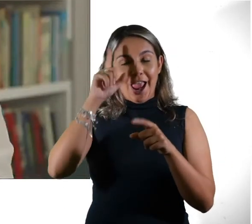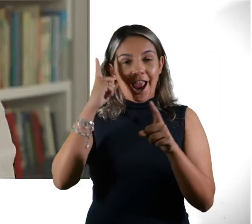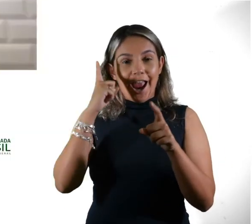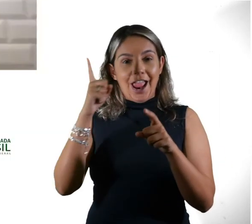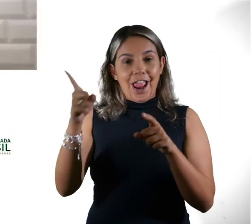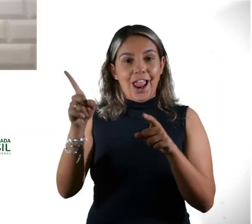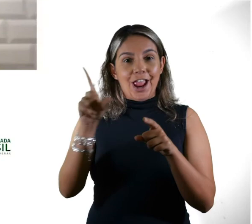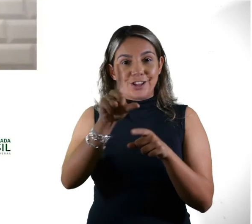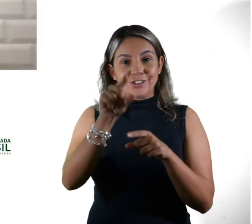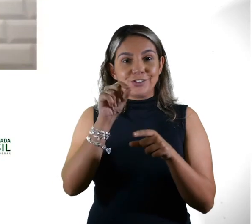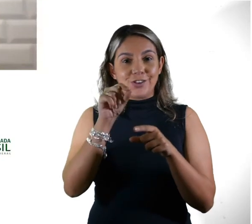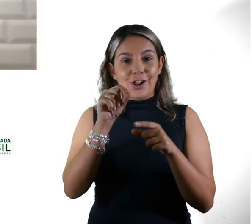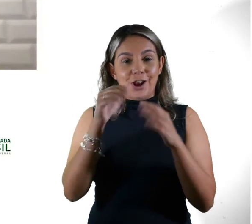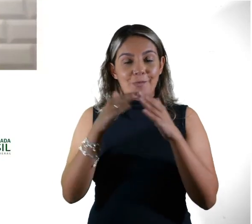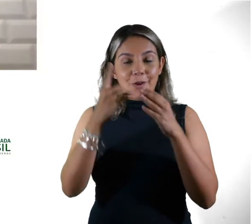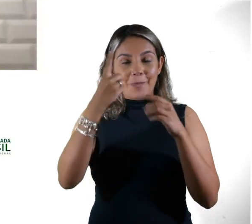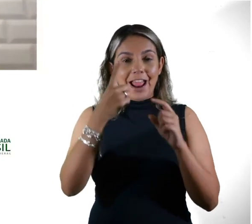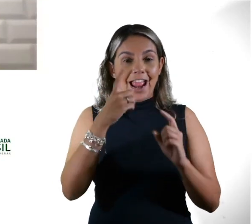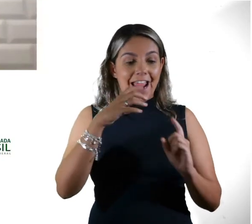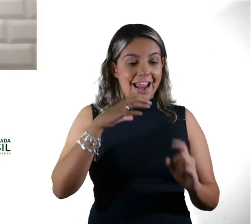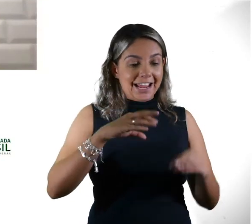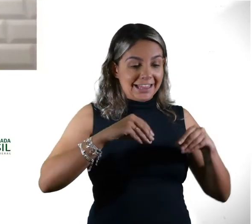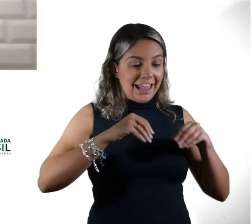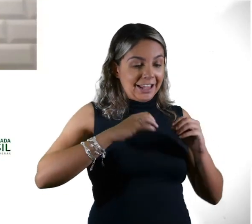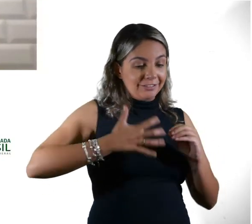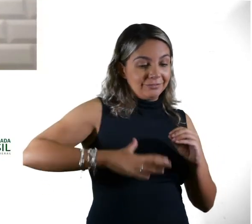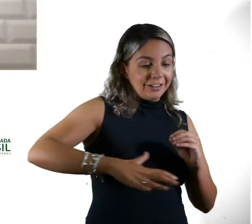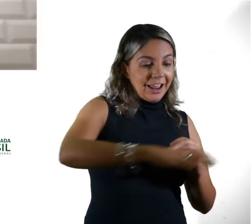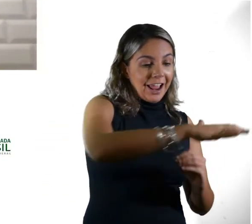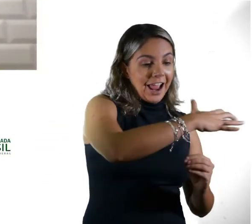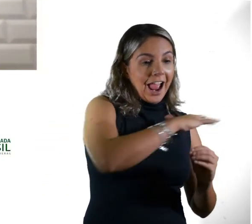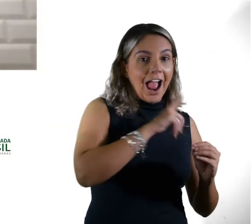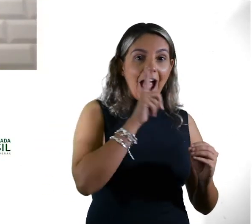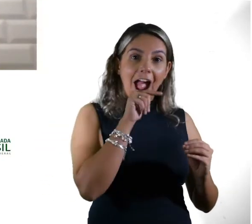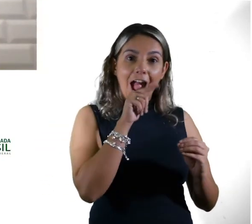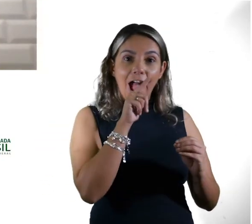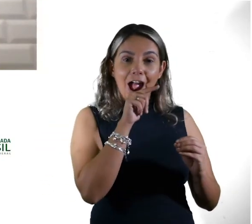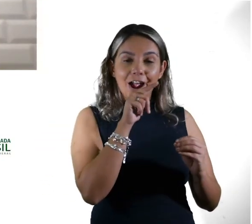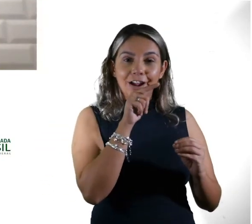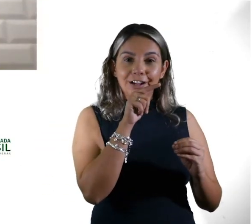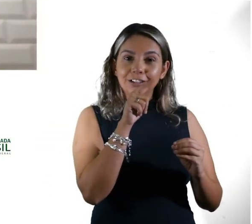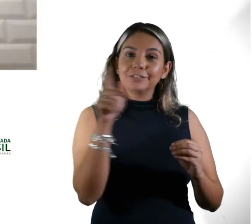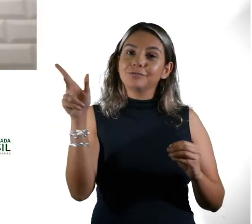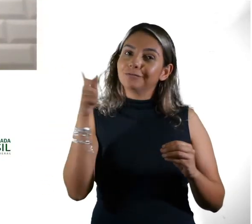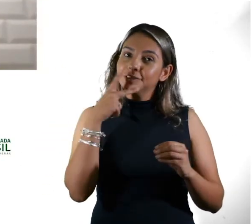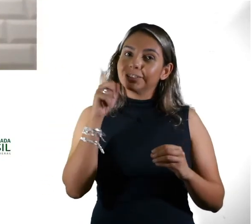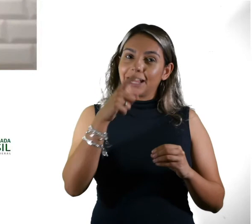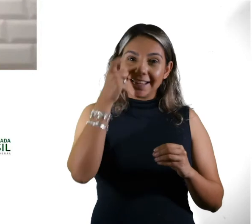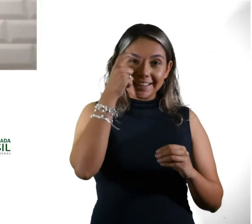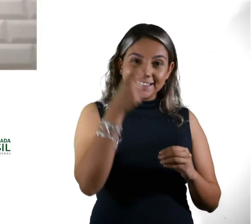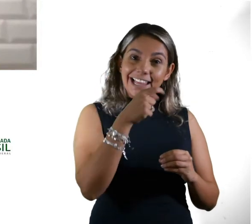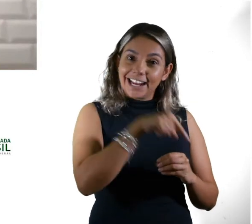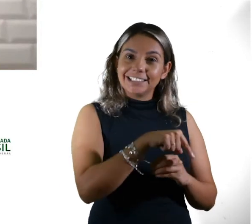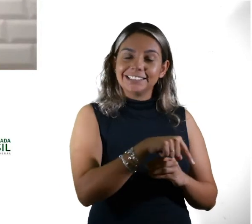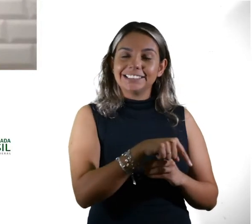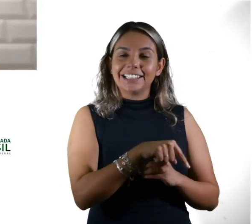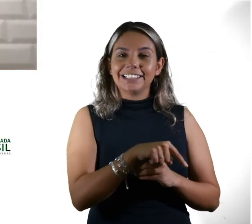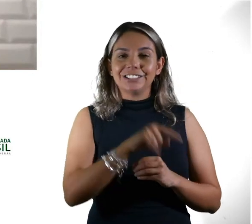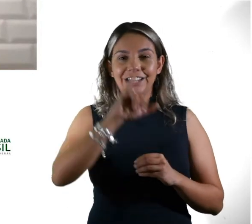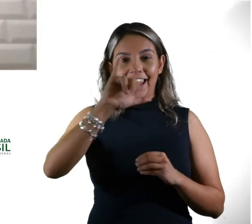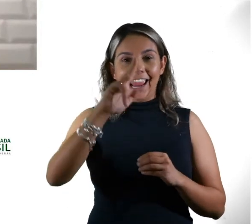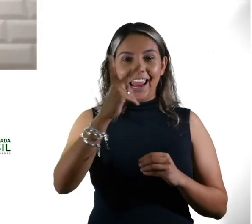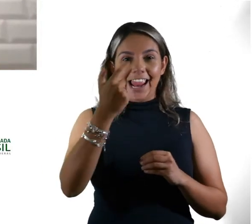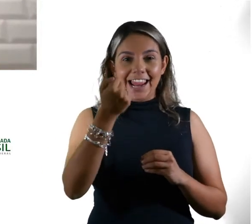Olha, mas é uma ilha muito interessante, porque é uma ilha, exatamente, é uma ilha que tem uma história de confluência. Se alguma coisa caracteriza aquela